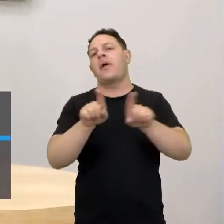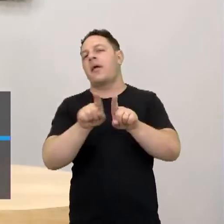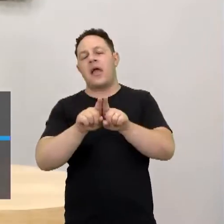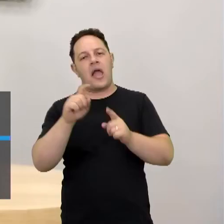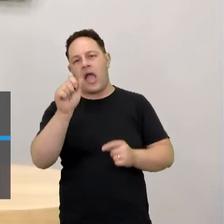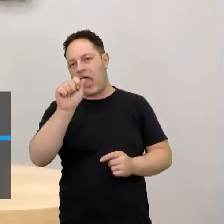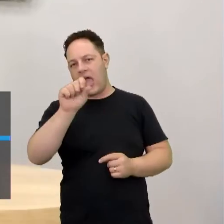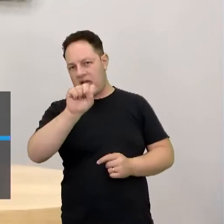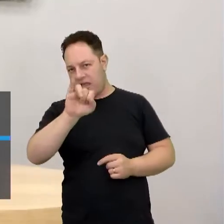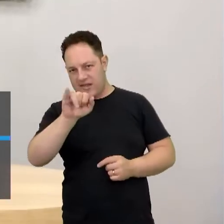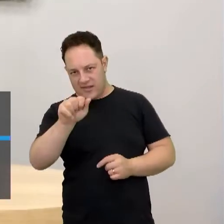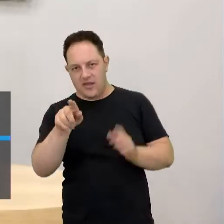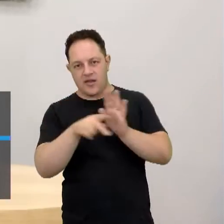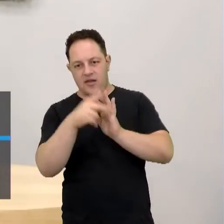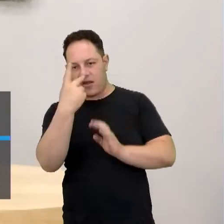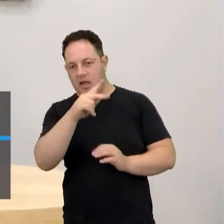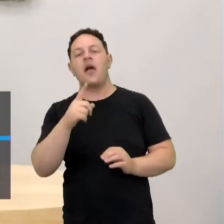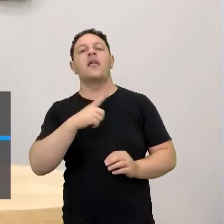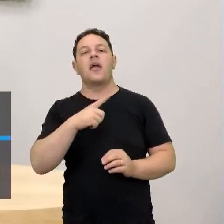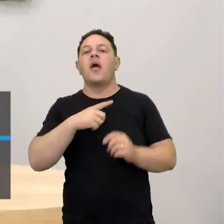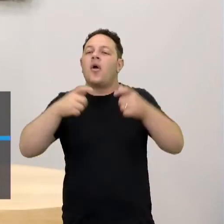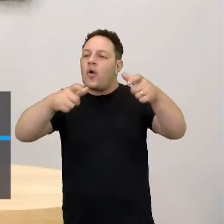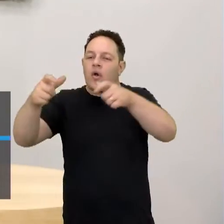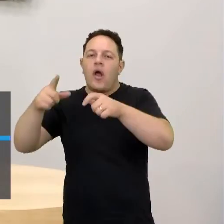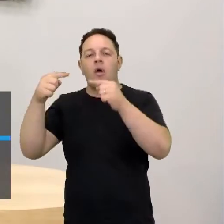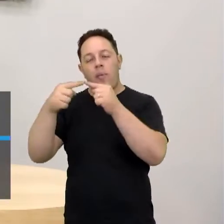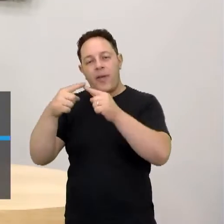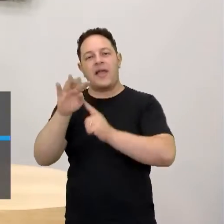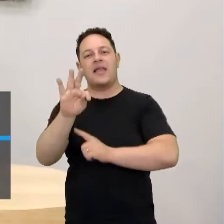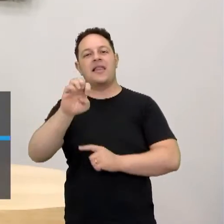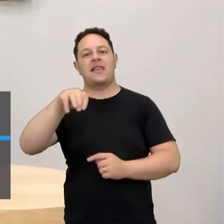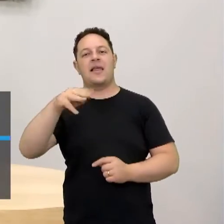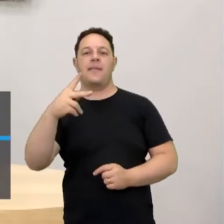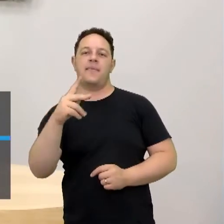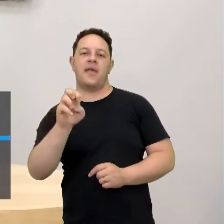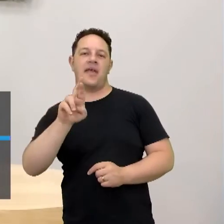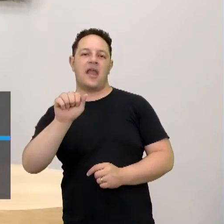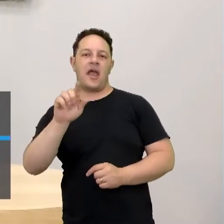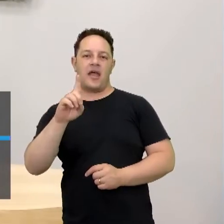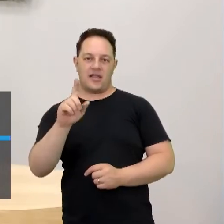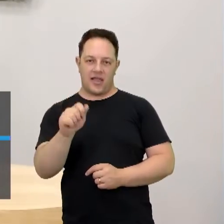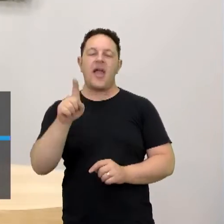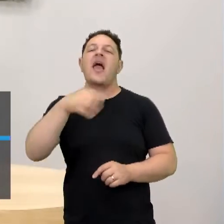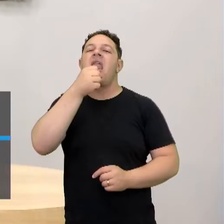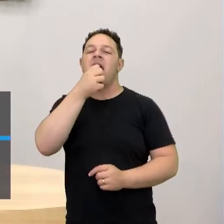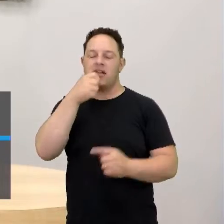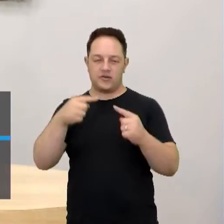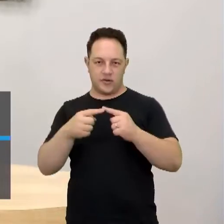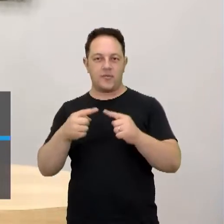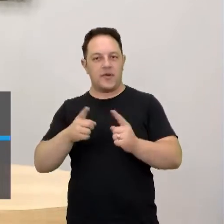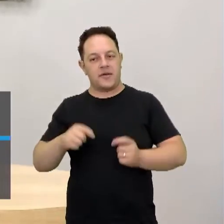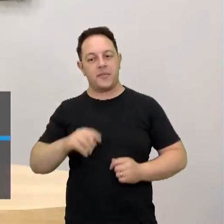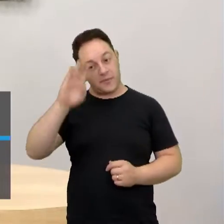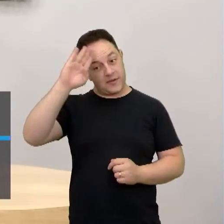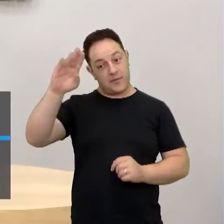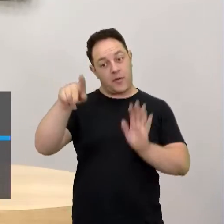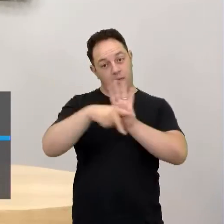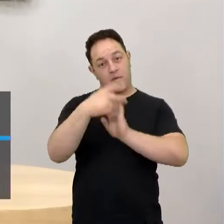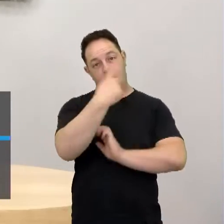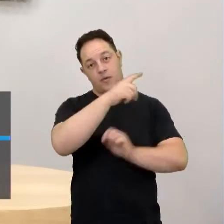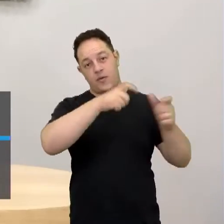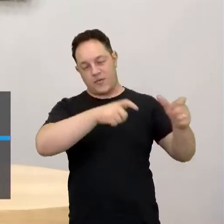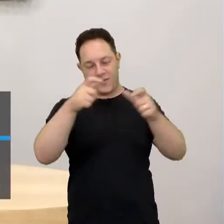né, denominadas aí regiões temperadas, tá certo? E são até os principais climas desses 2 continentes que nós estudamos